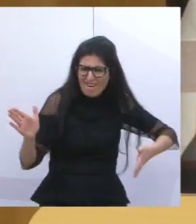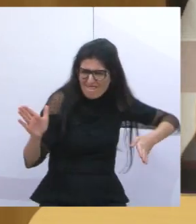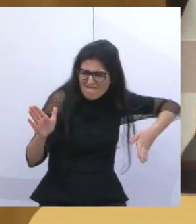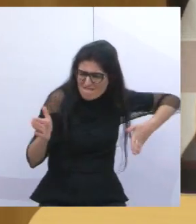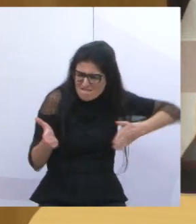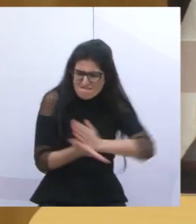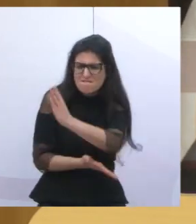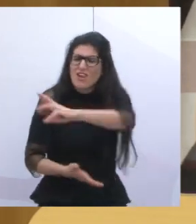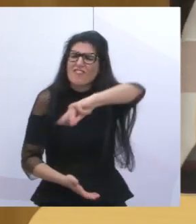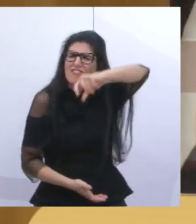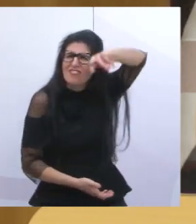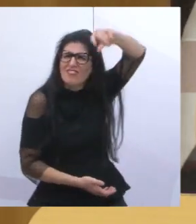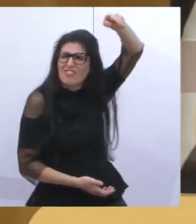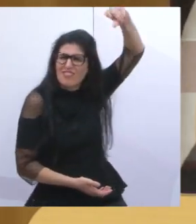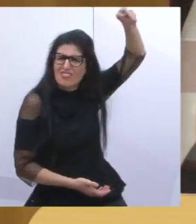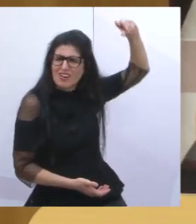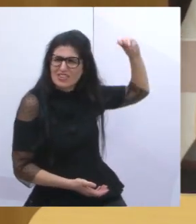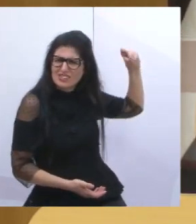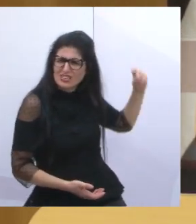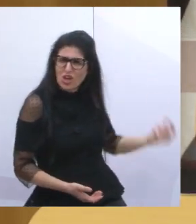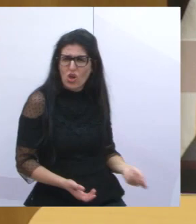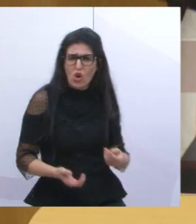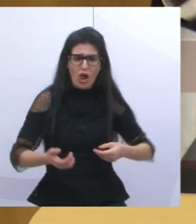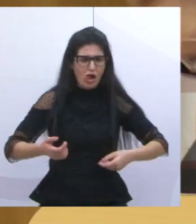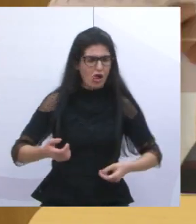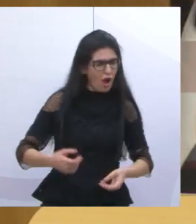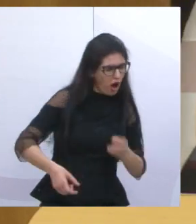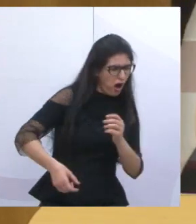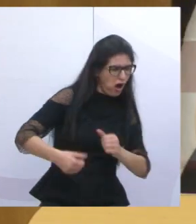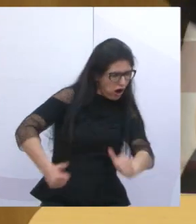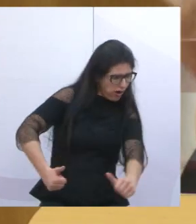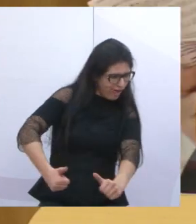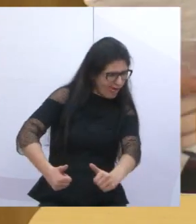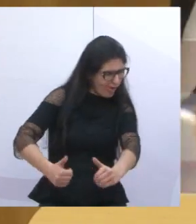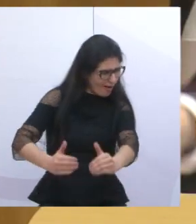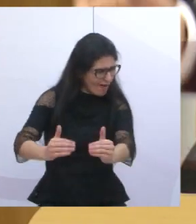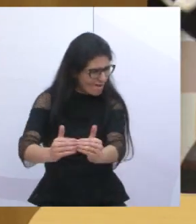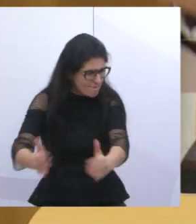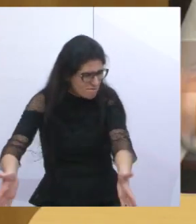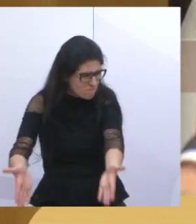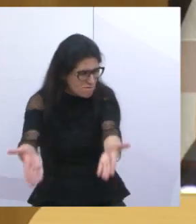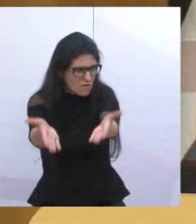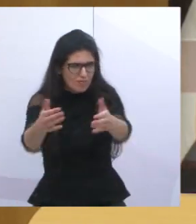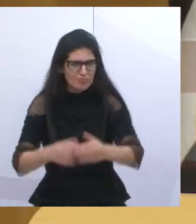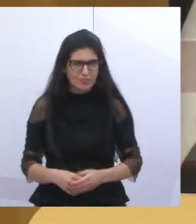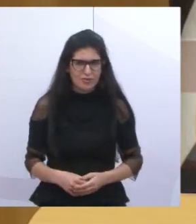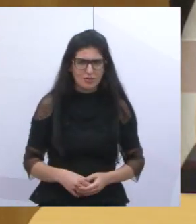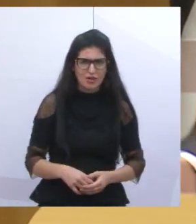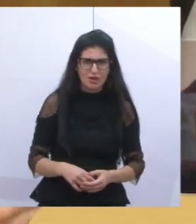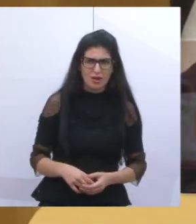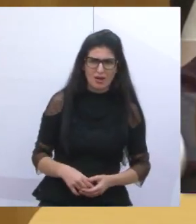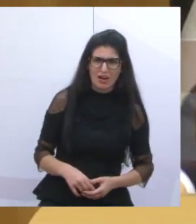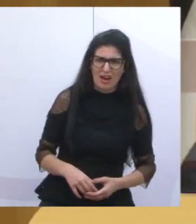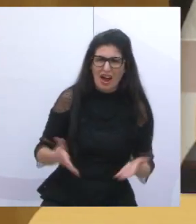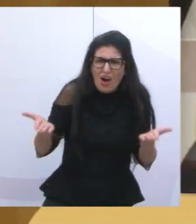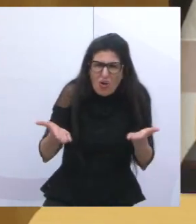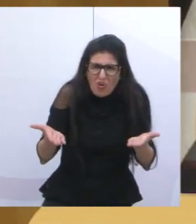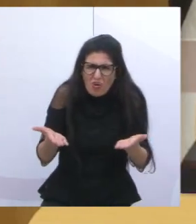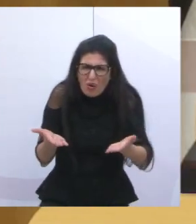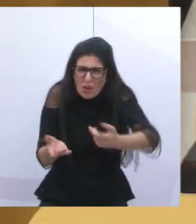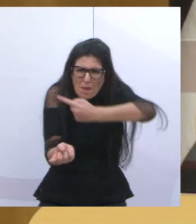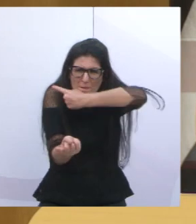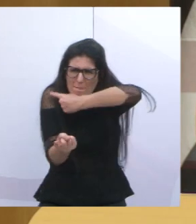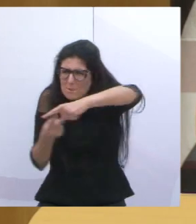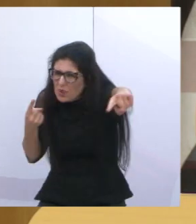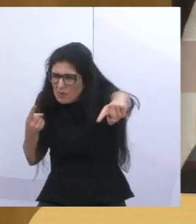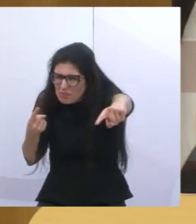muito tempo, que protege essas parcerias. Será que nós vamos encerrar essa lei que proíbe parceria, que vai proibir qualquer